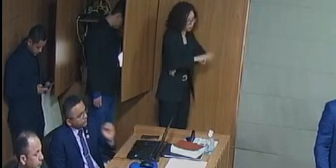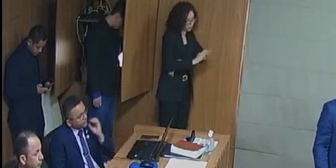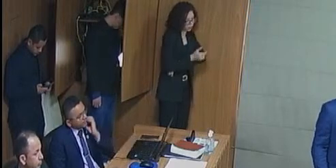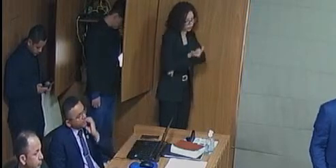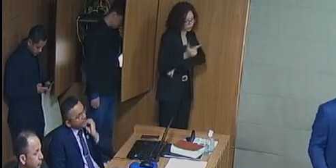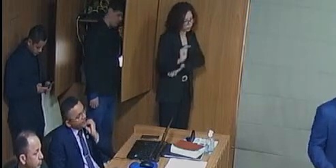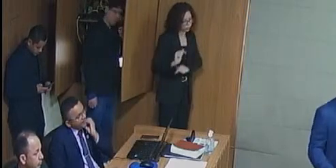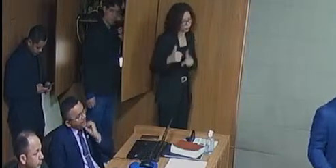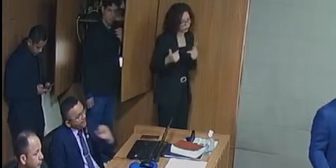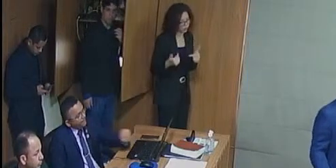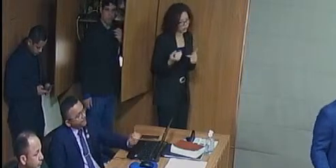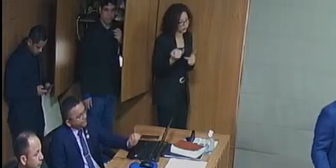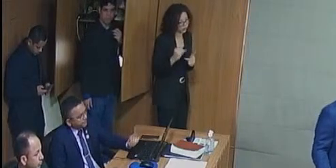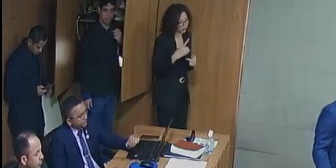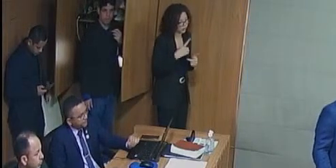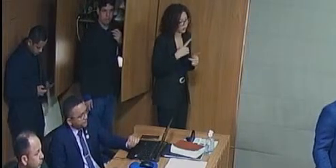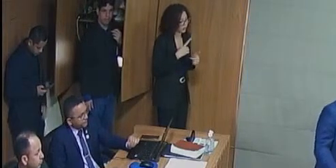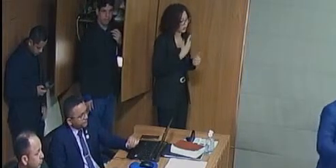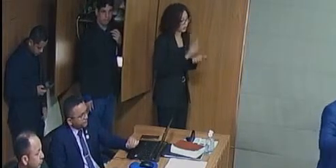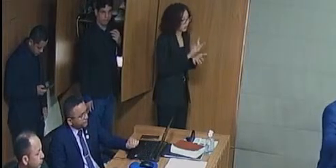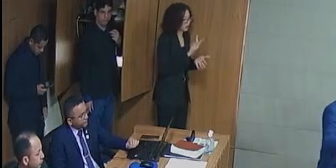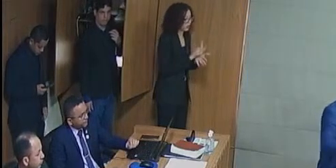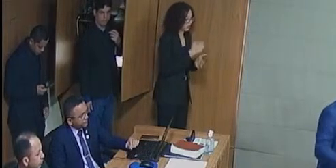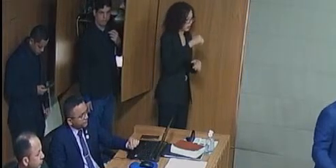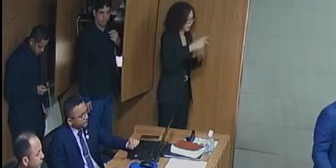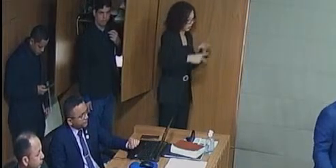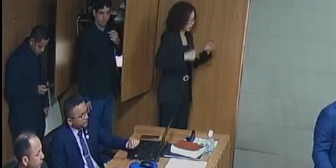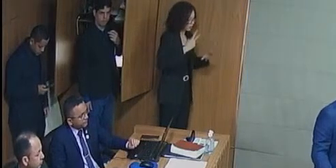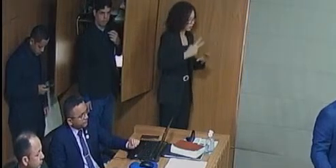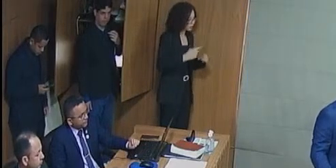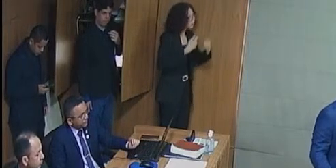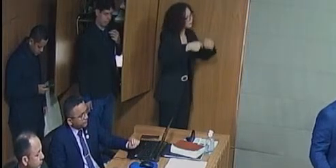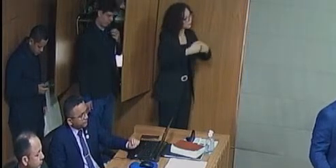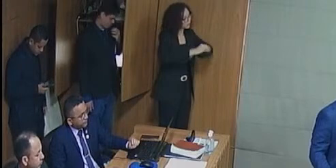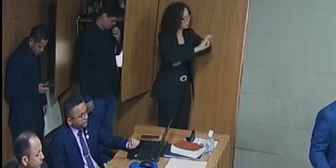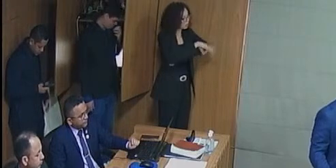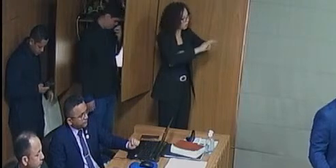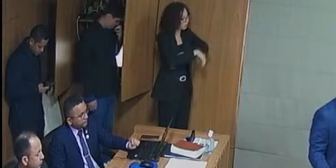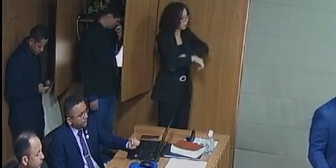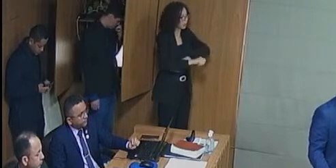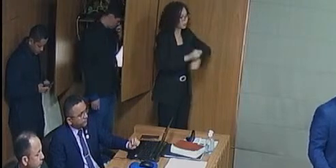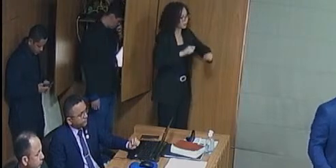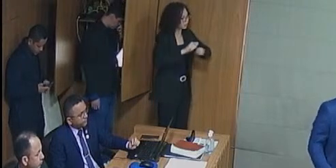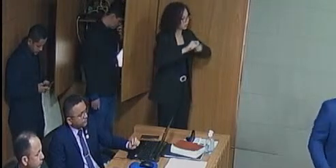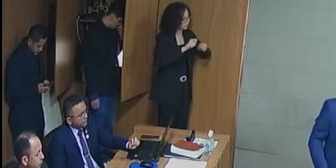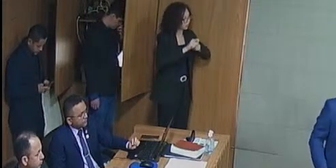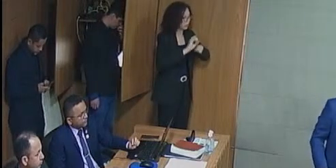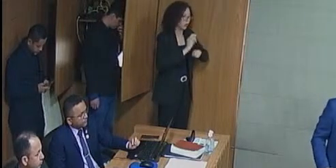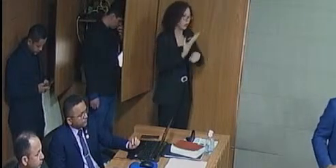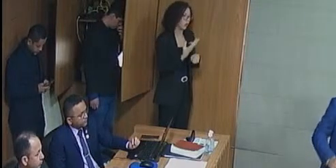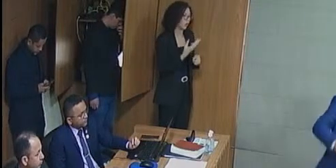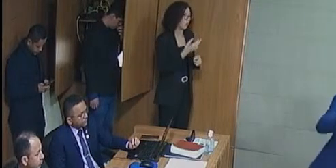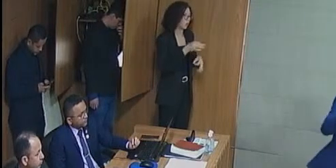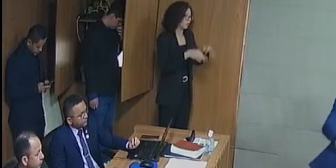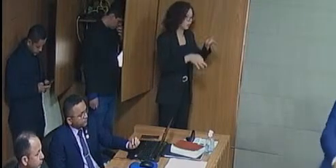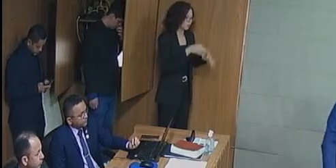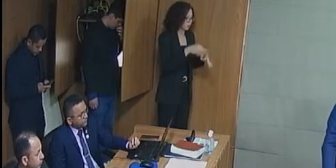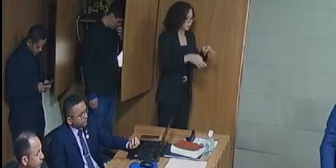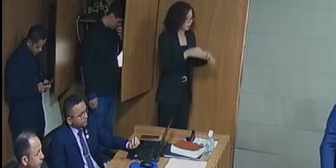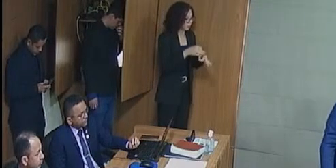existe erro dentro desta casa em alguma condução que se corrija administrativamente judicialmente que